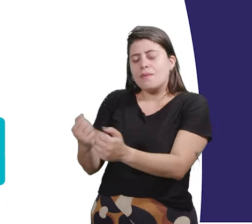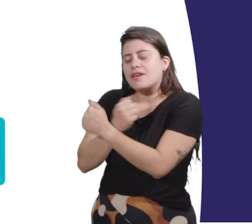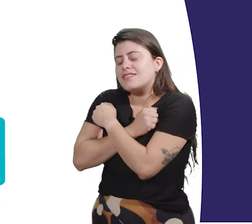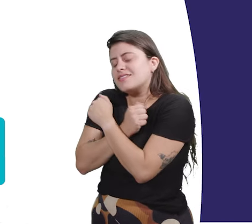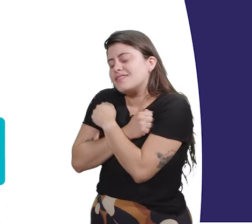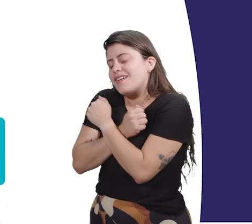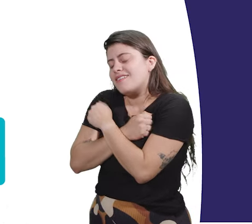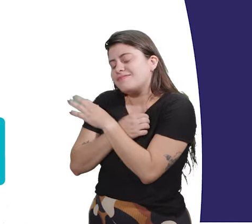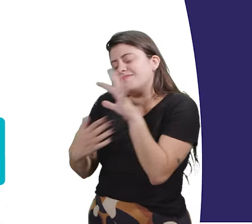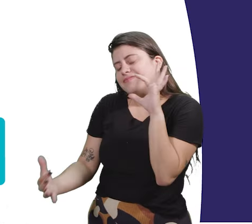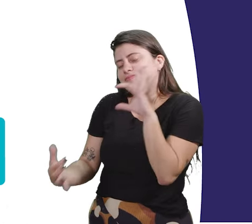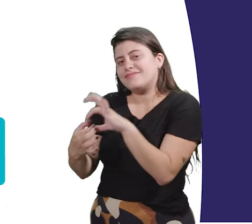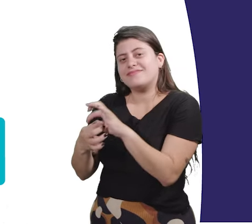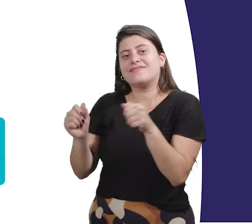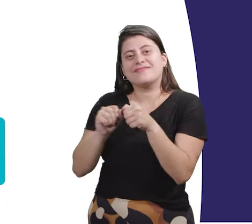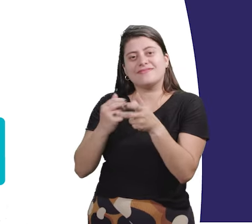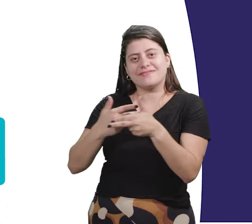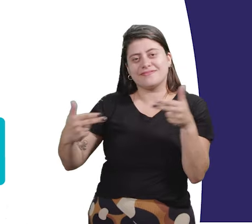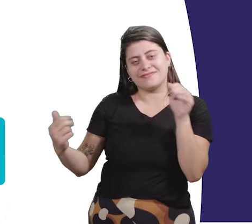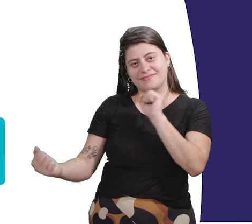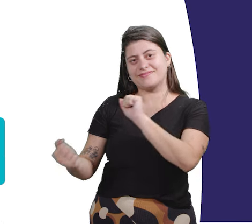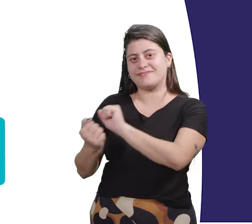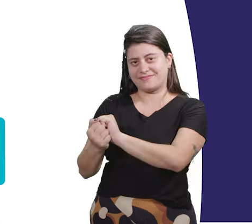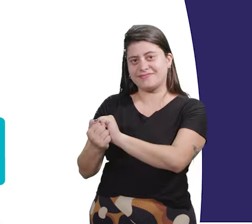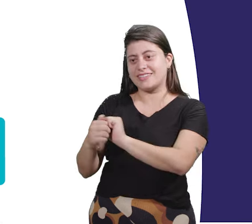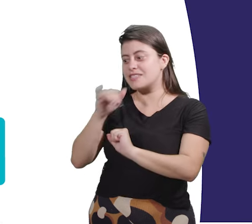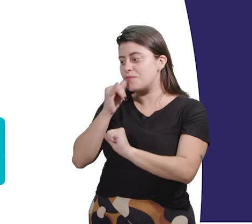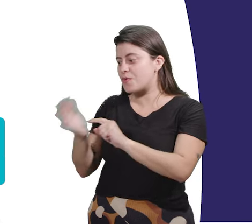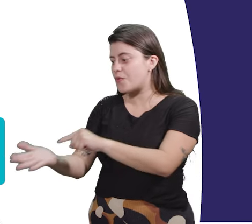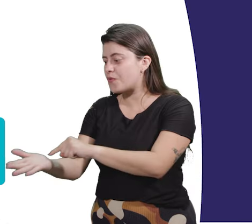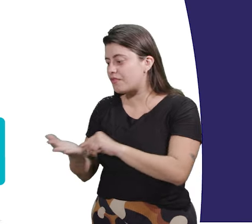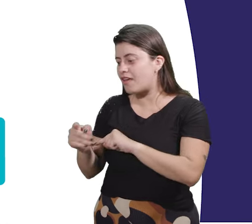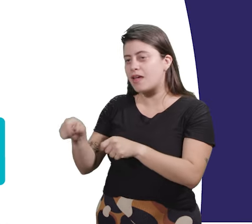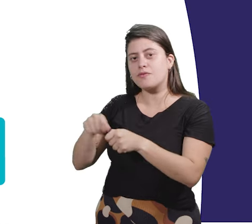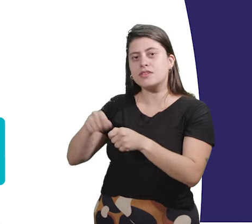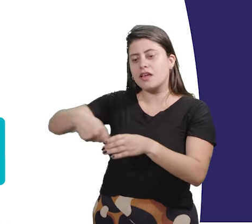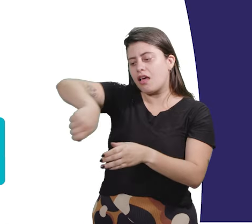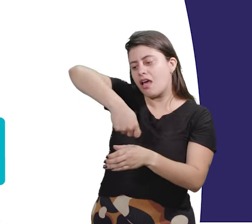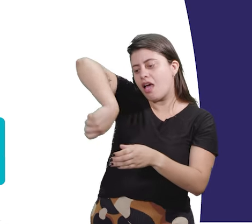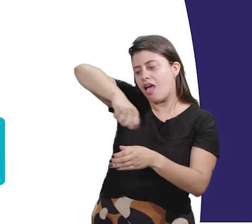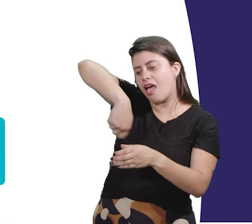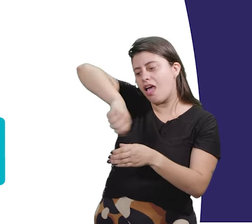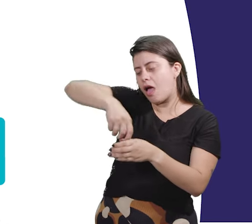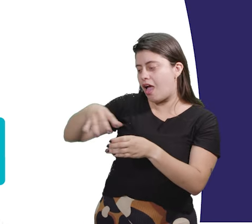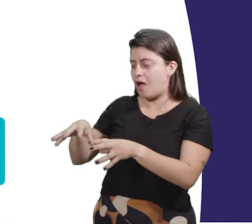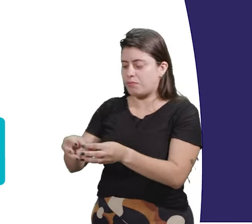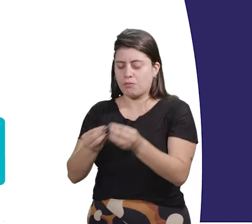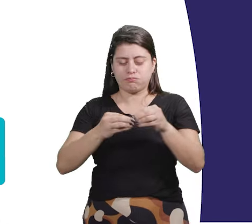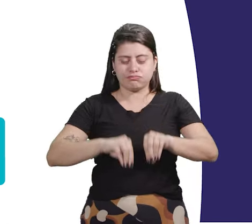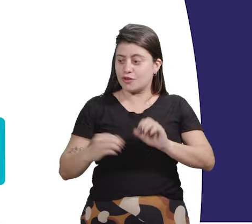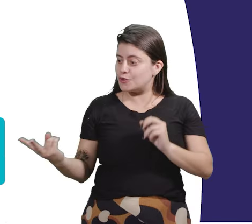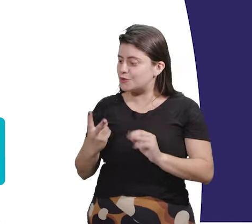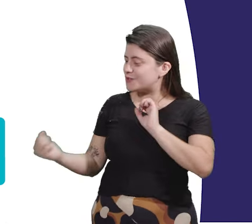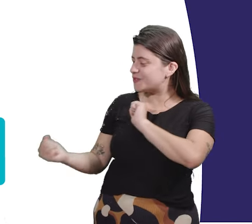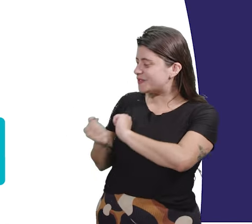abraçar, fazer coisas juntos, seja convidar a criança para fazer um bolo, para quebrar um ovo ali, para te ajudar na